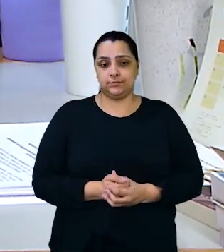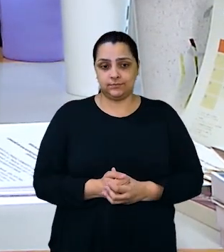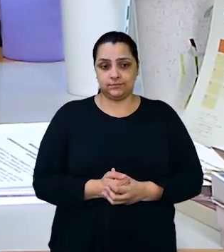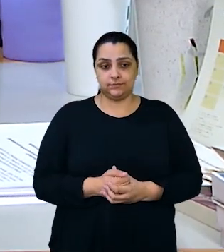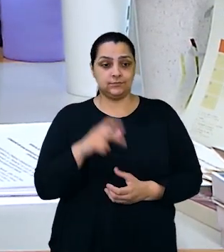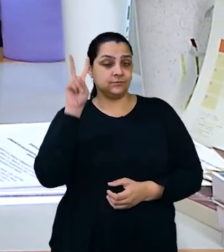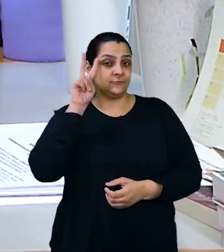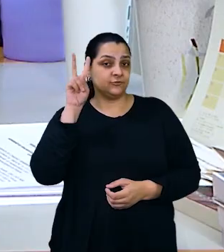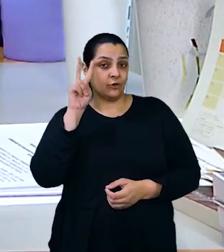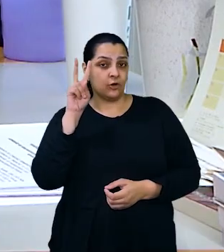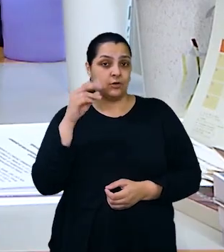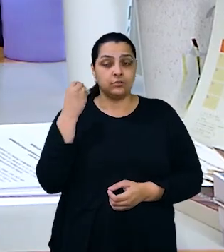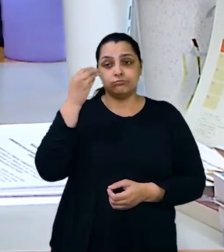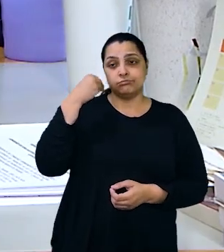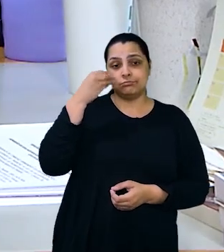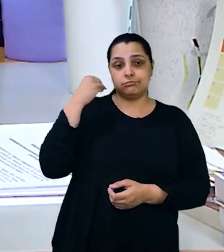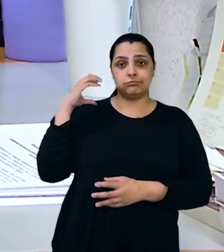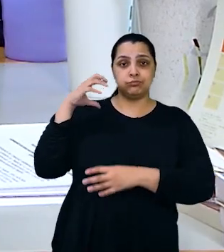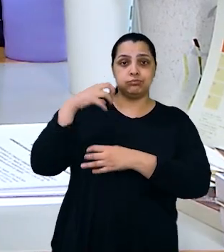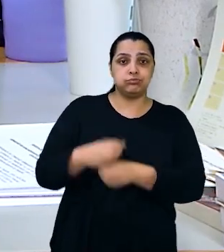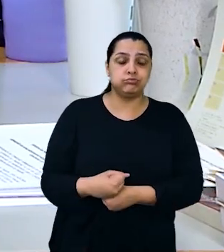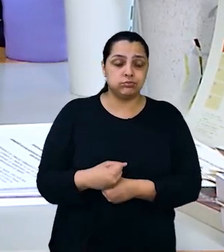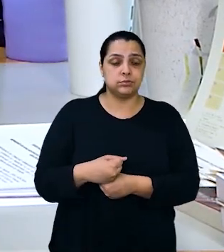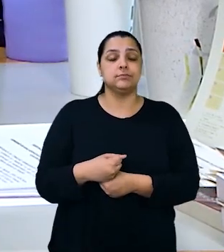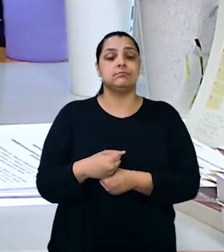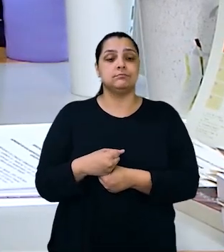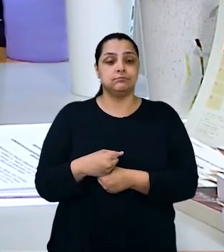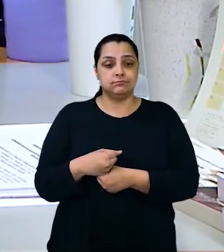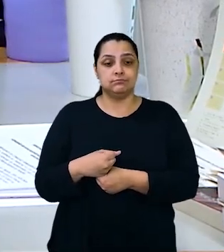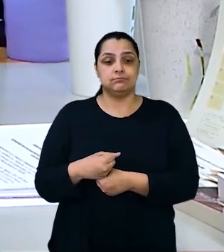suas histórias, em suas